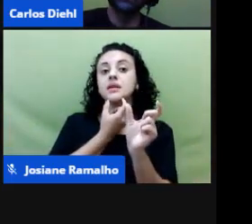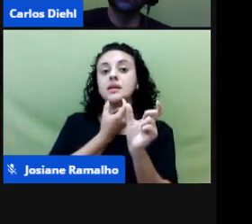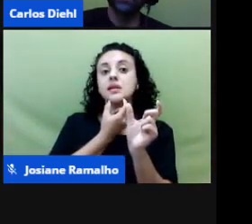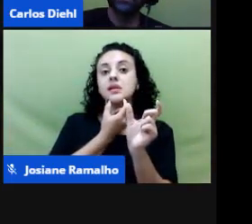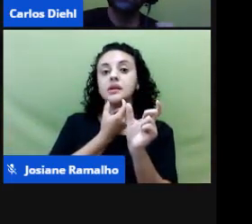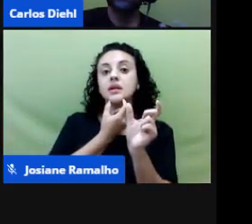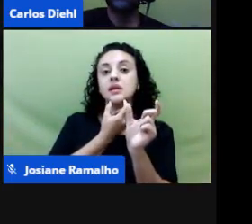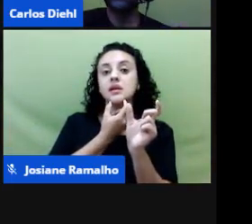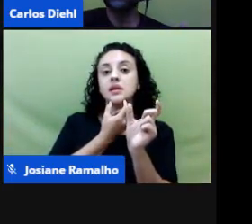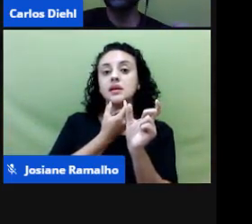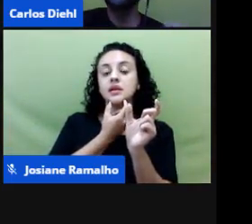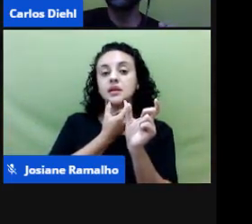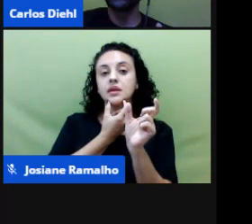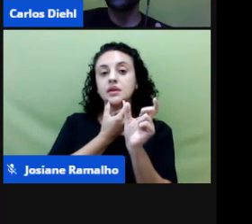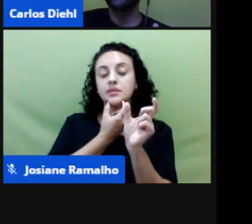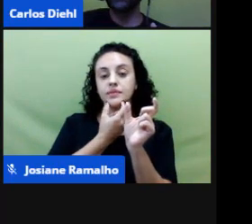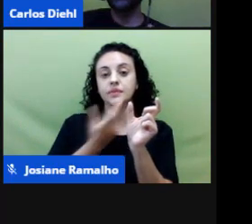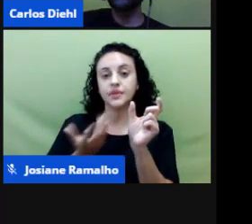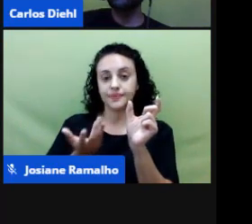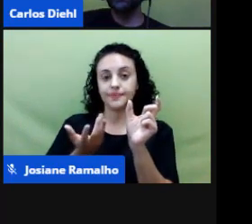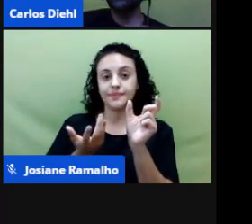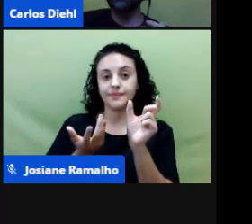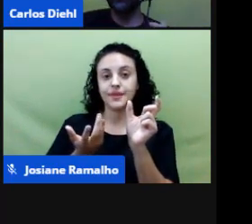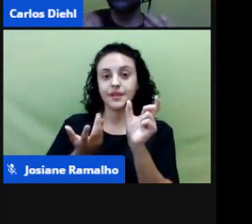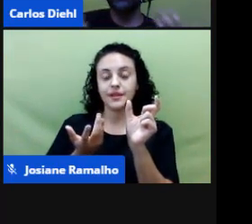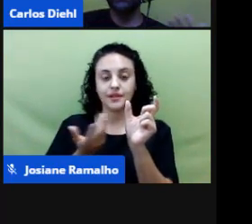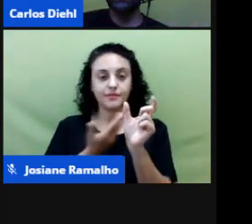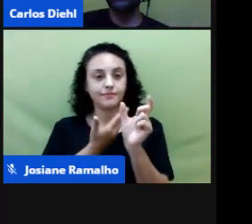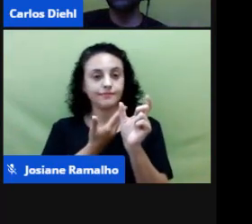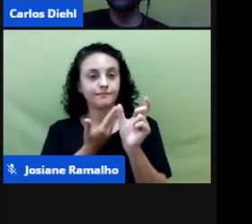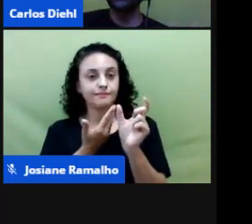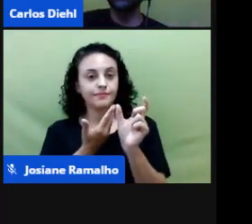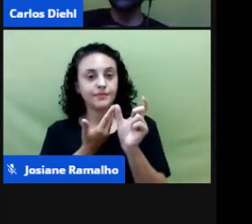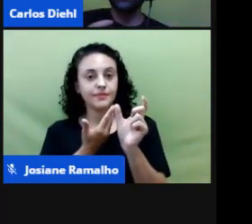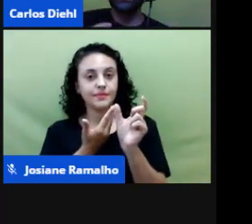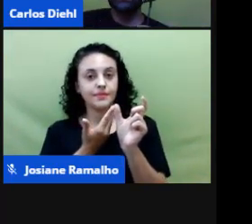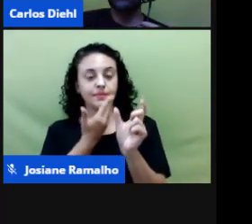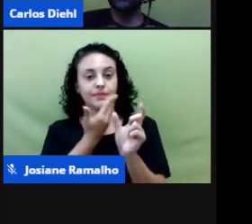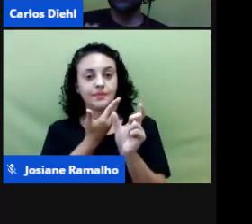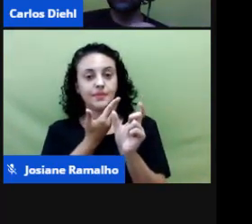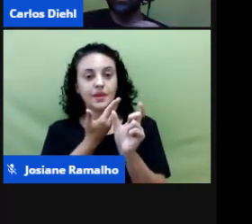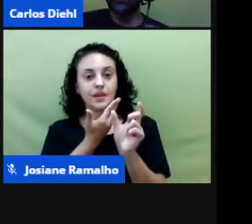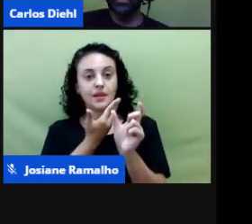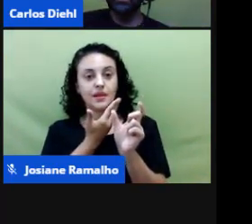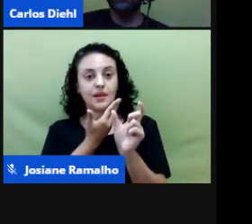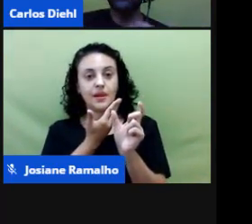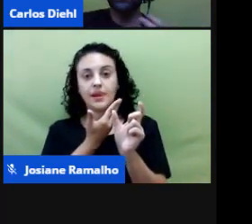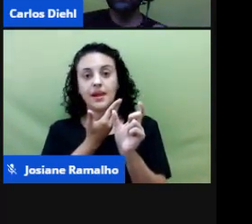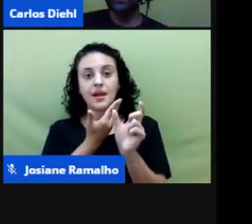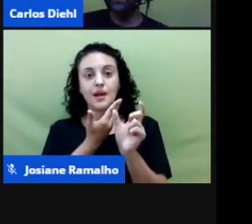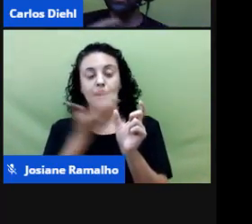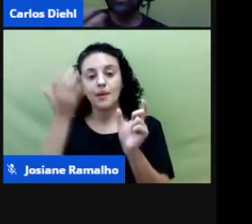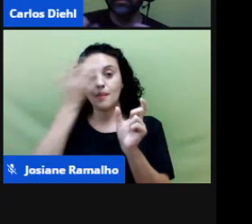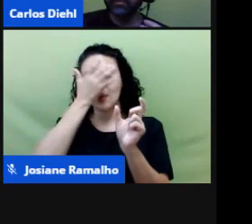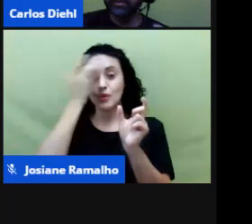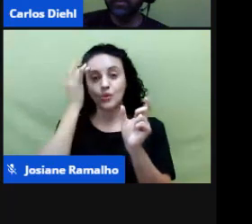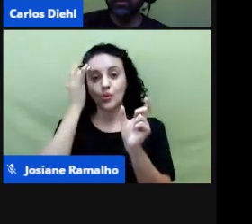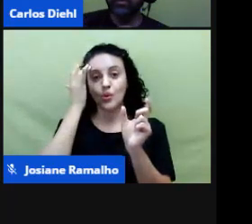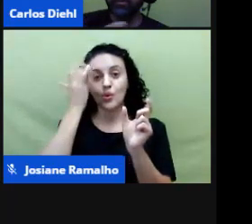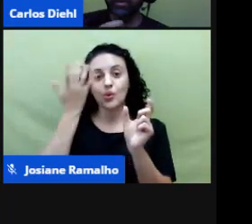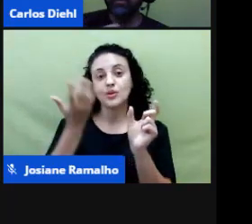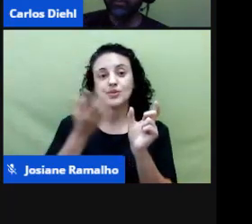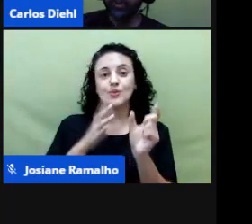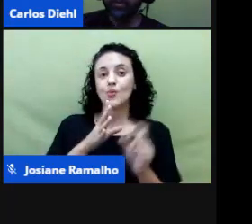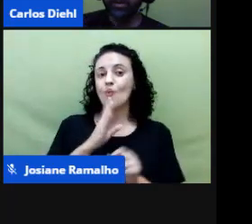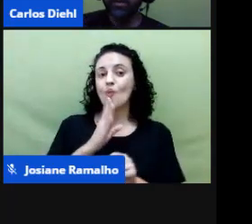Home teacher. Samsung. O que era para ser um home theater, as pessoas não conhecem direito o inglês, vão escrevendo